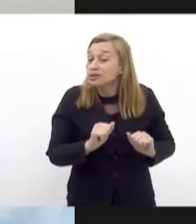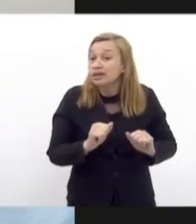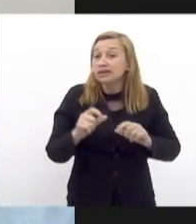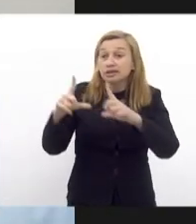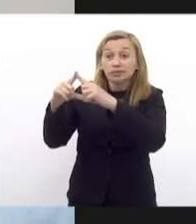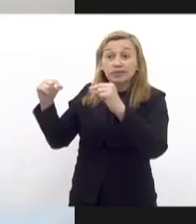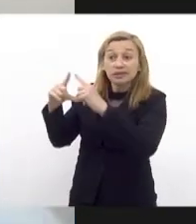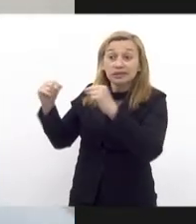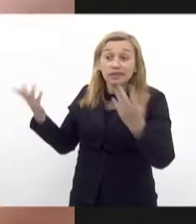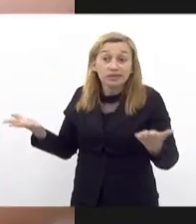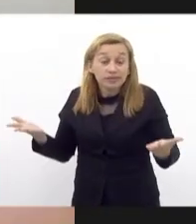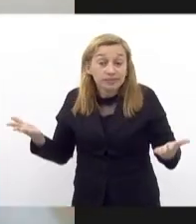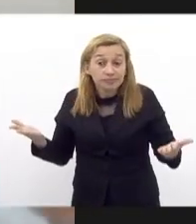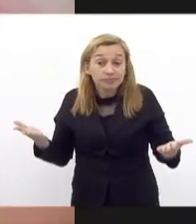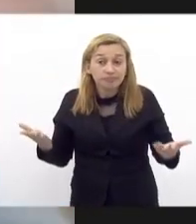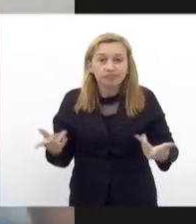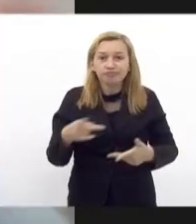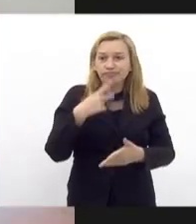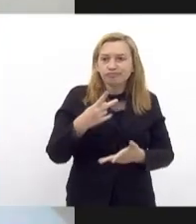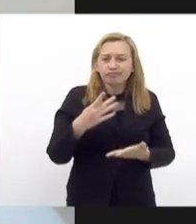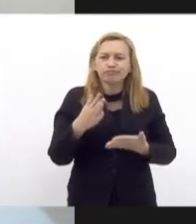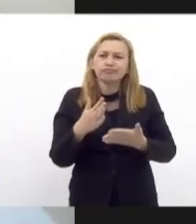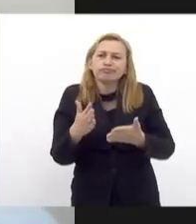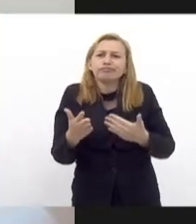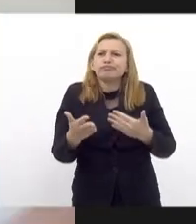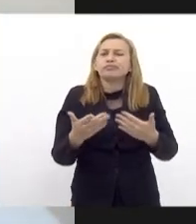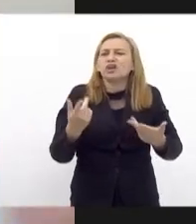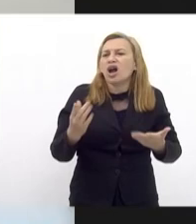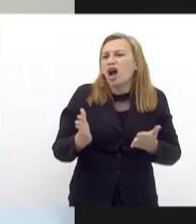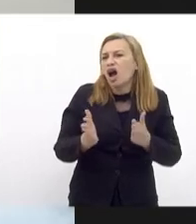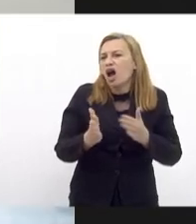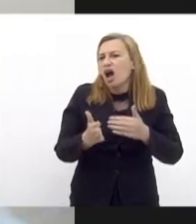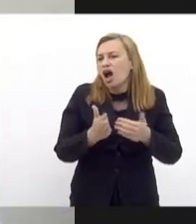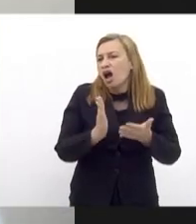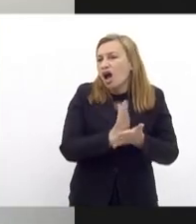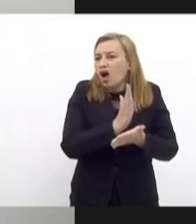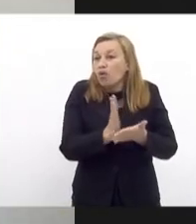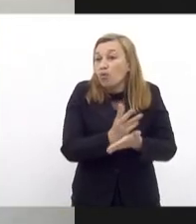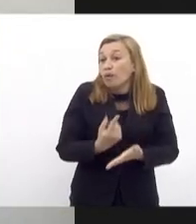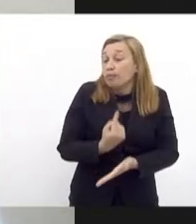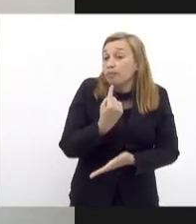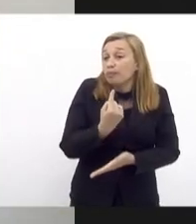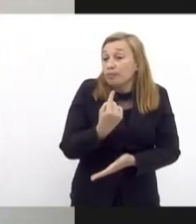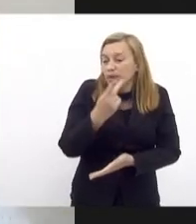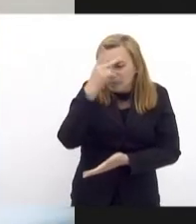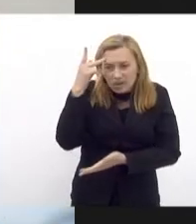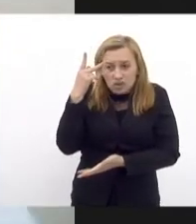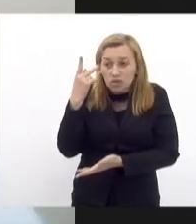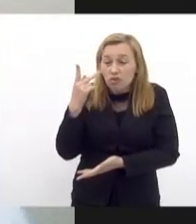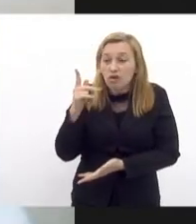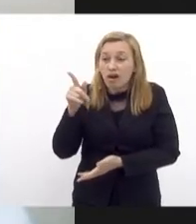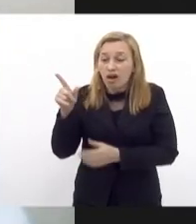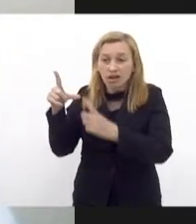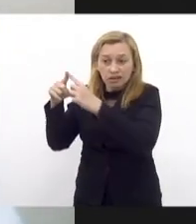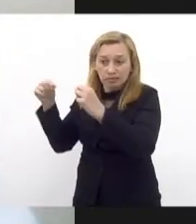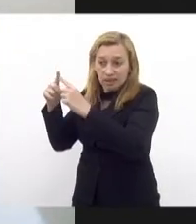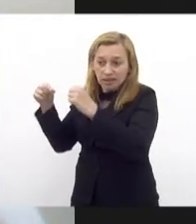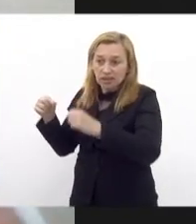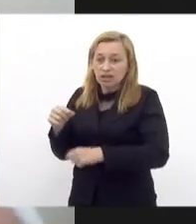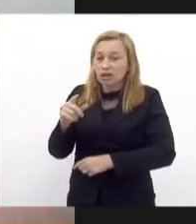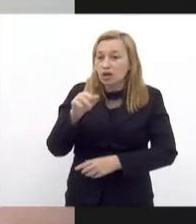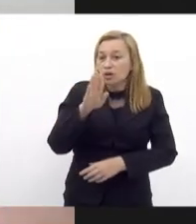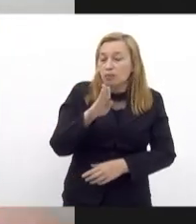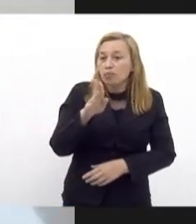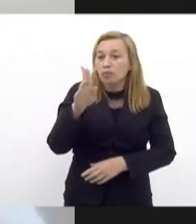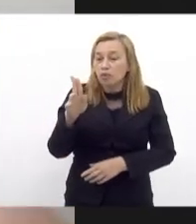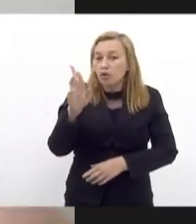Brasília. Justamente é colocado por algum burocrata de Brasília para esvaziar esse movimento do Rio de Janeiro. Isso é claro. Então, a gente